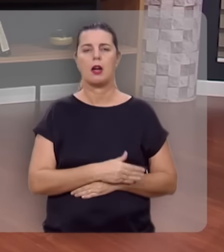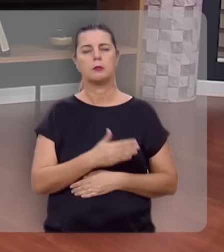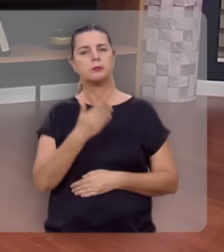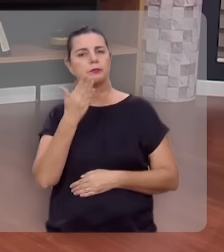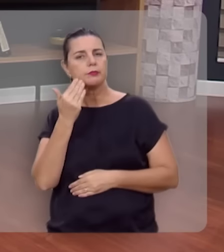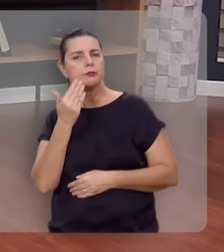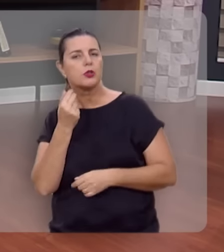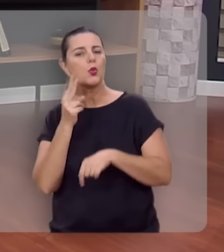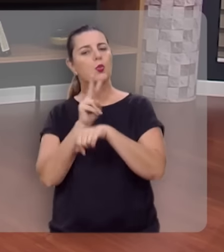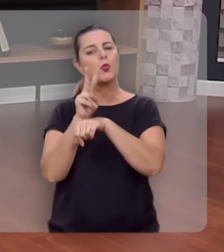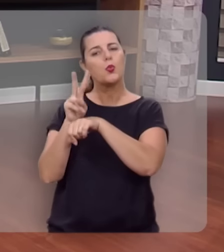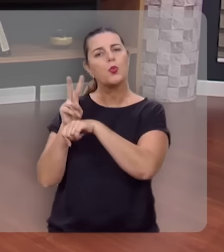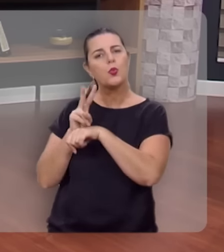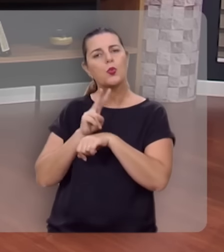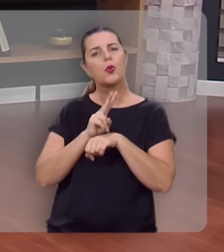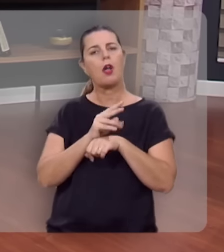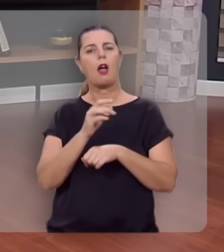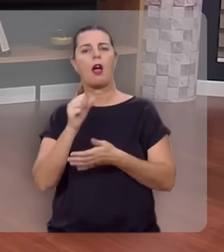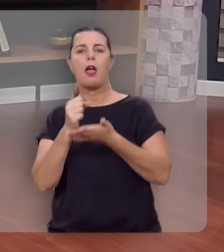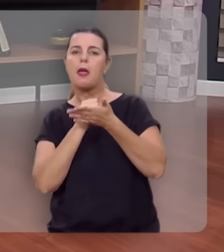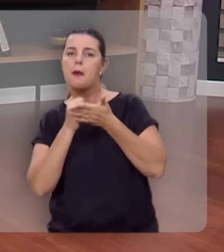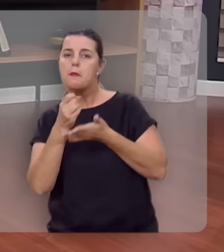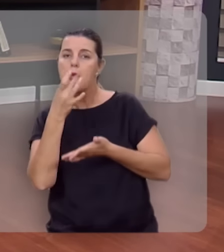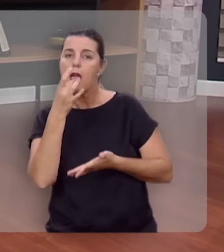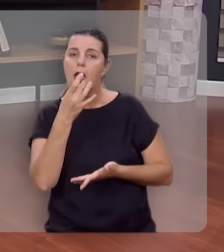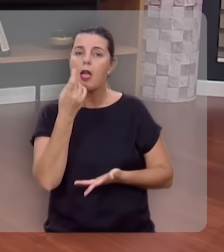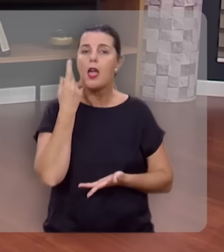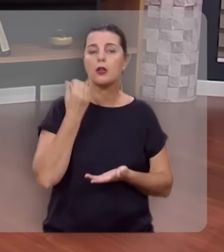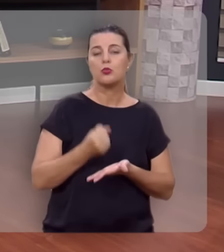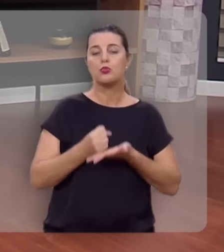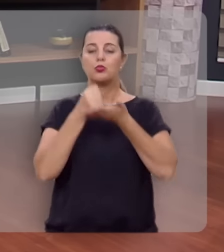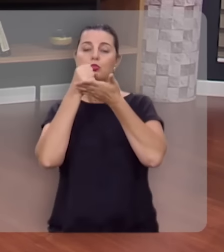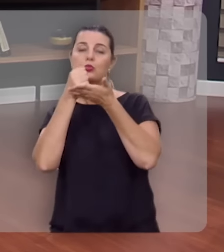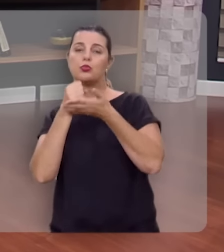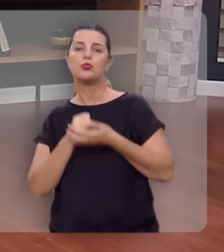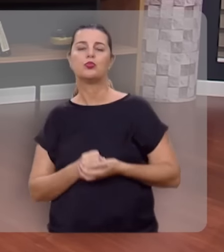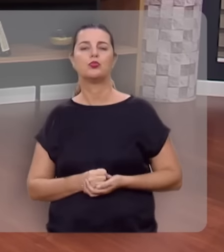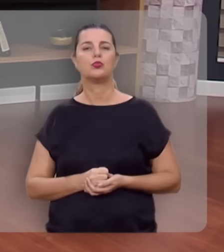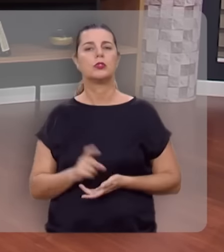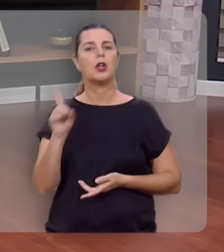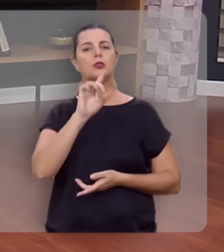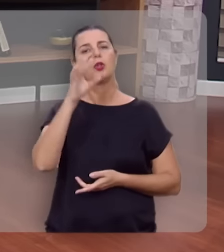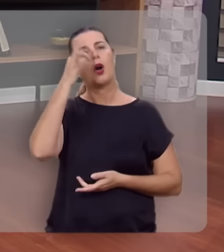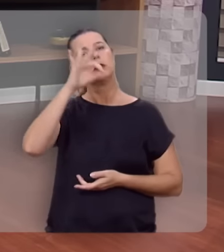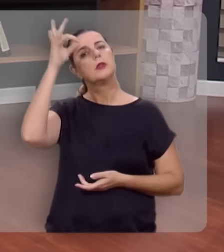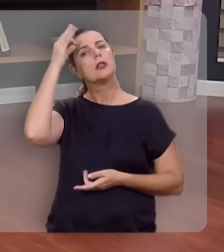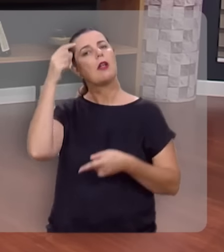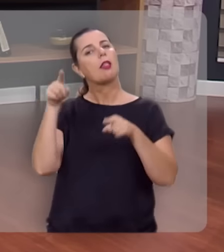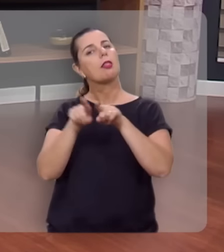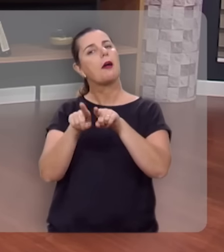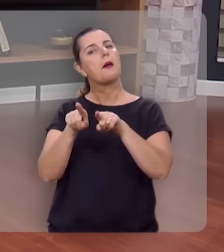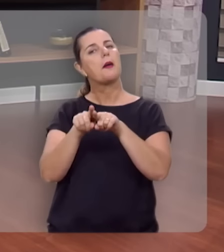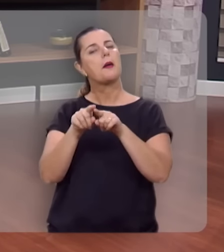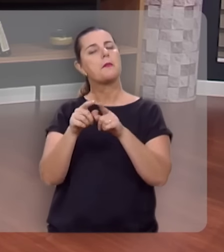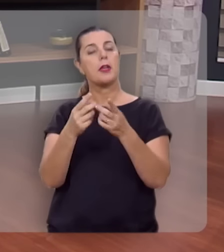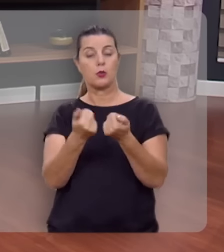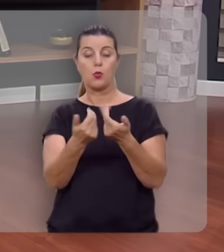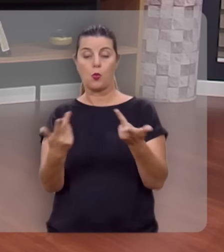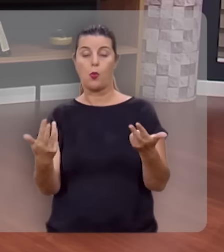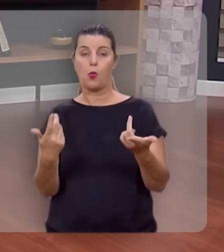básicas, alimento, cuidado, remédios, assistência, não só espiritual, mas